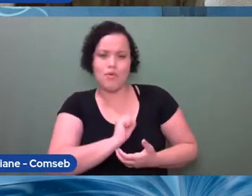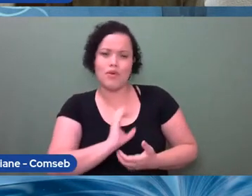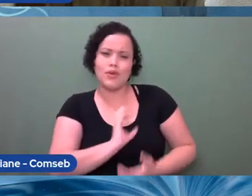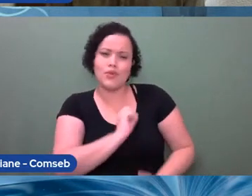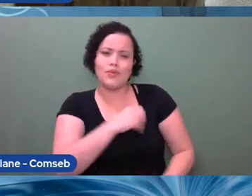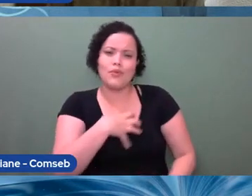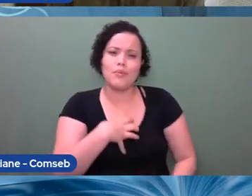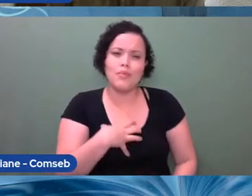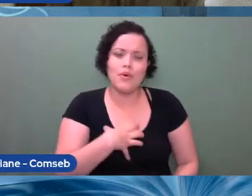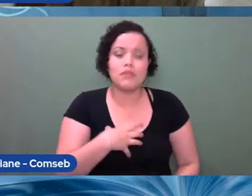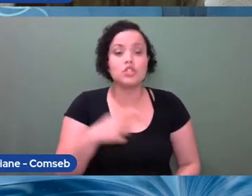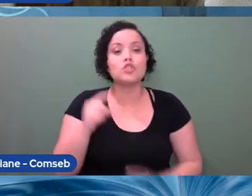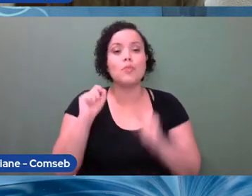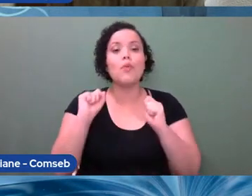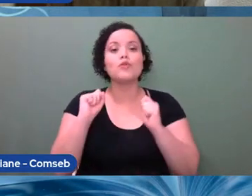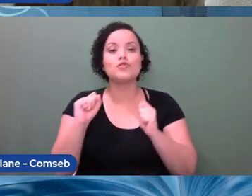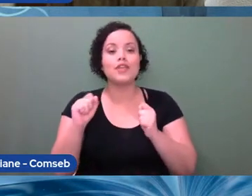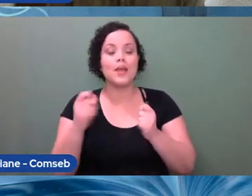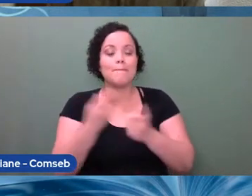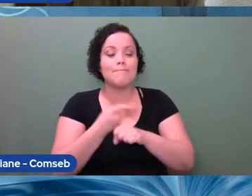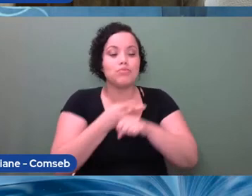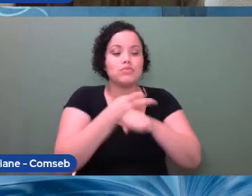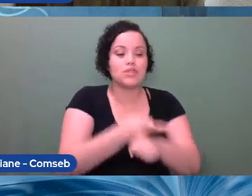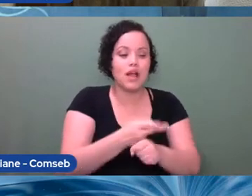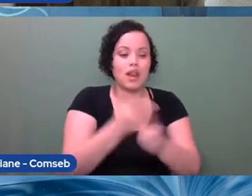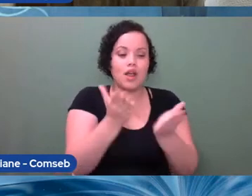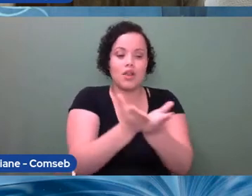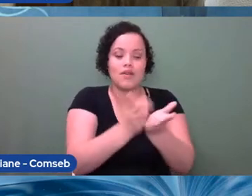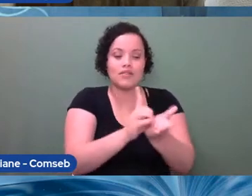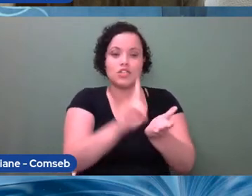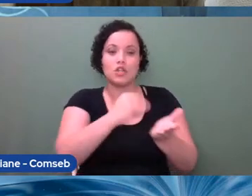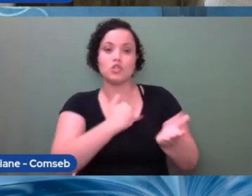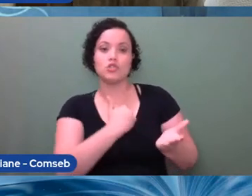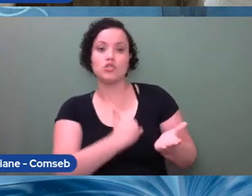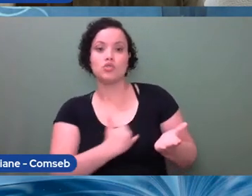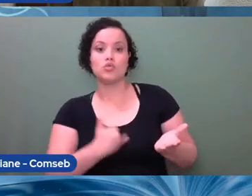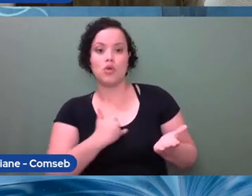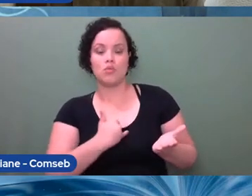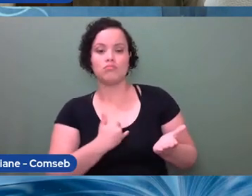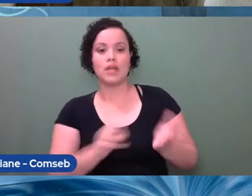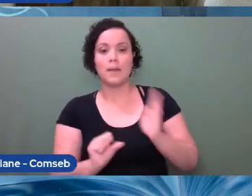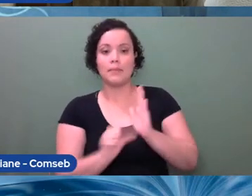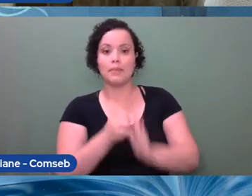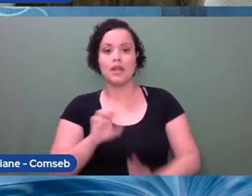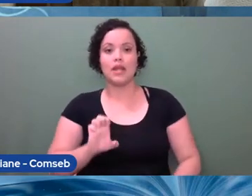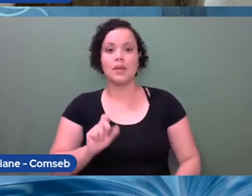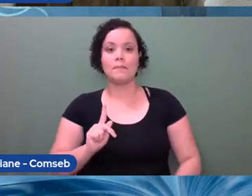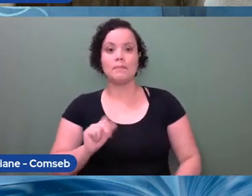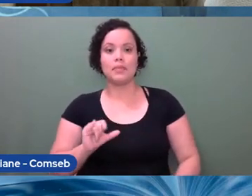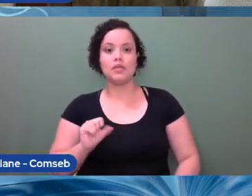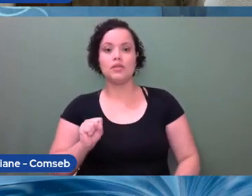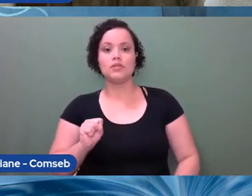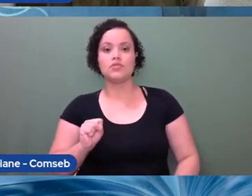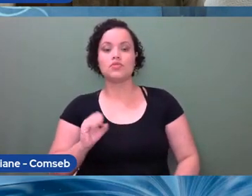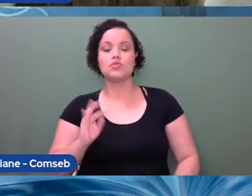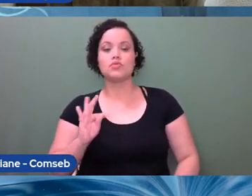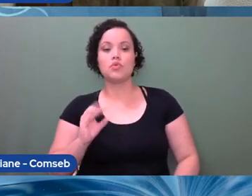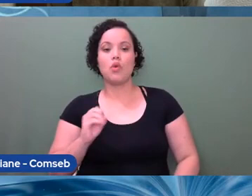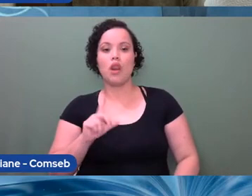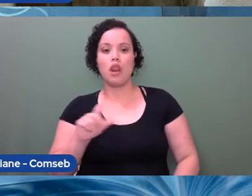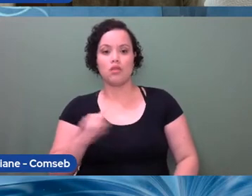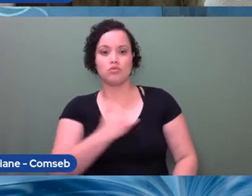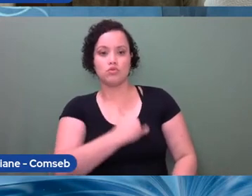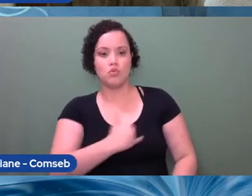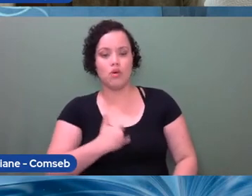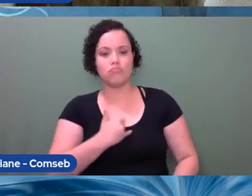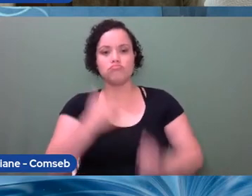ir lá para o Evangelho de João. Na verdade, a primeira epístola de João, e João ele define